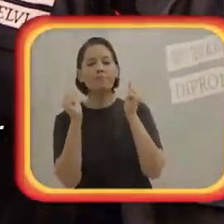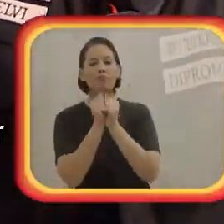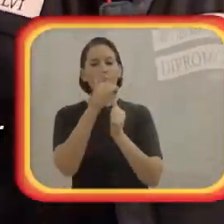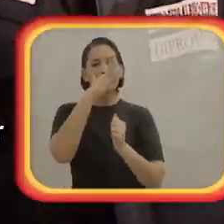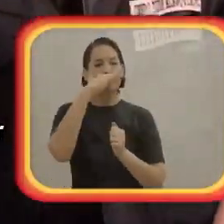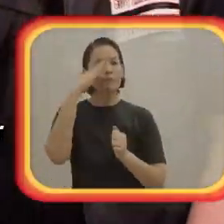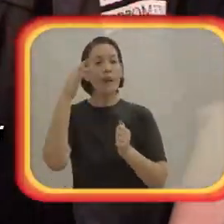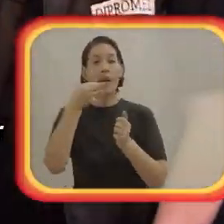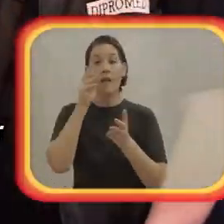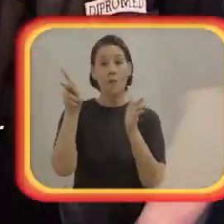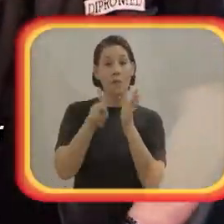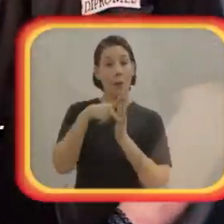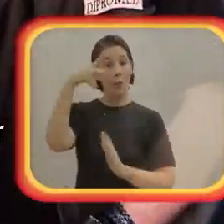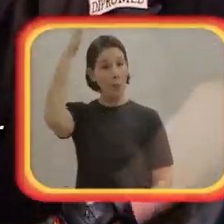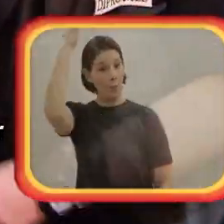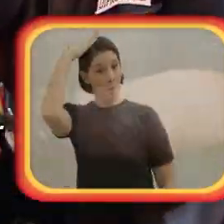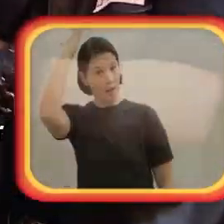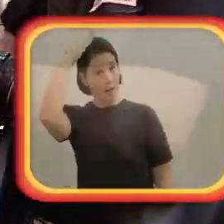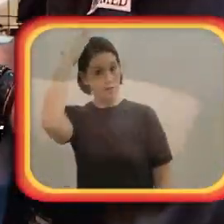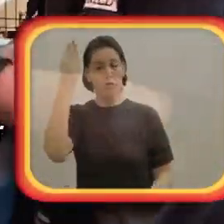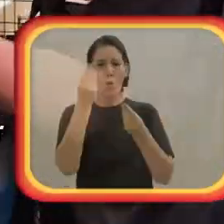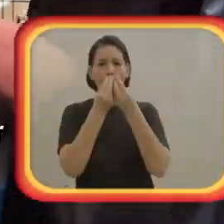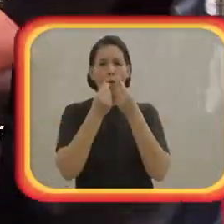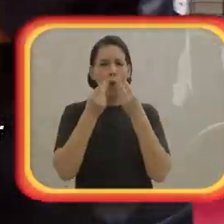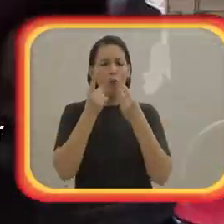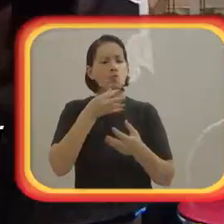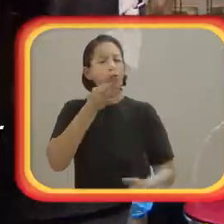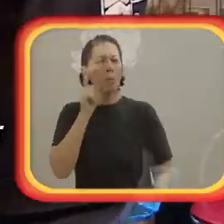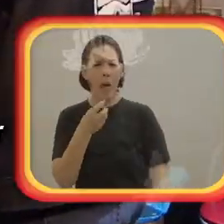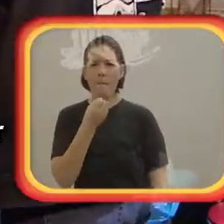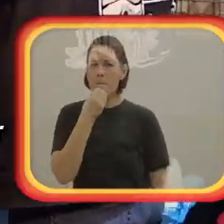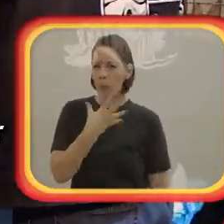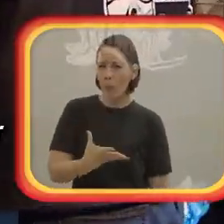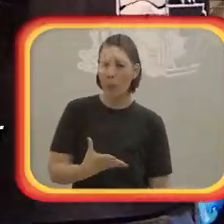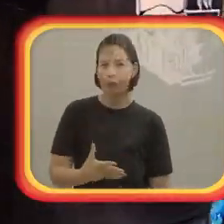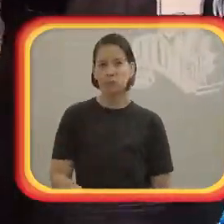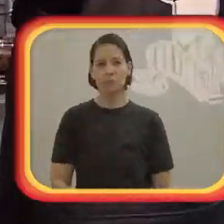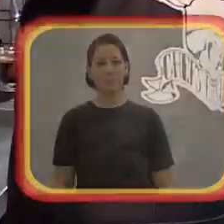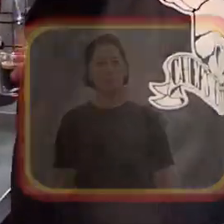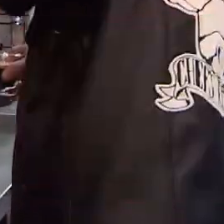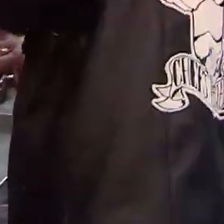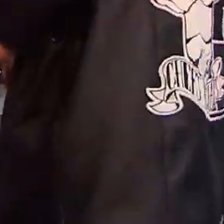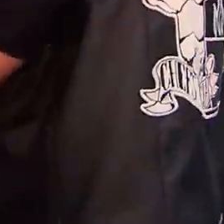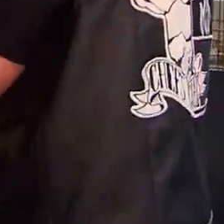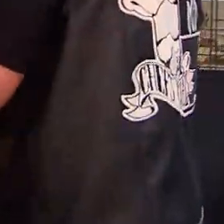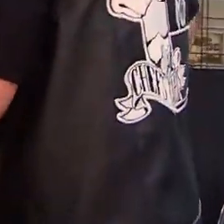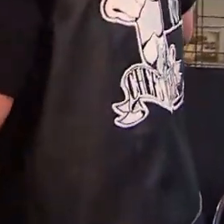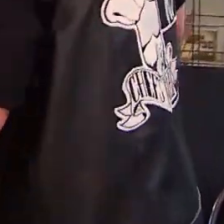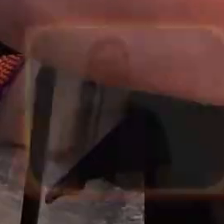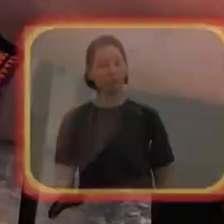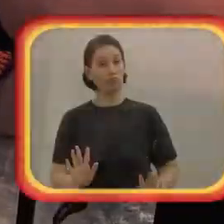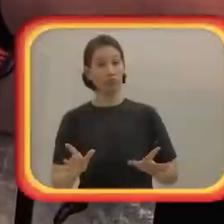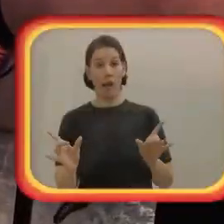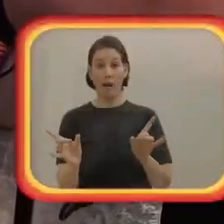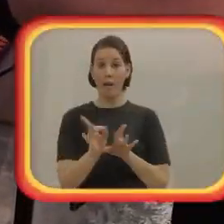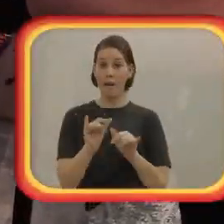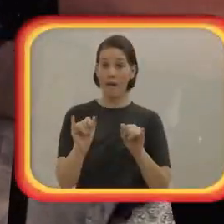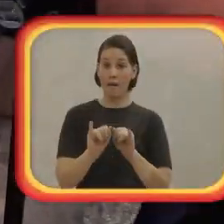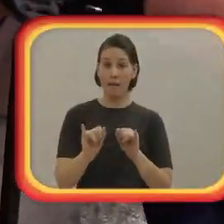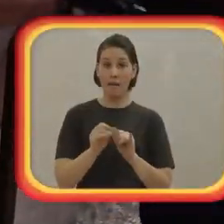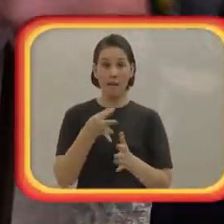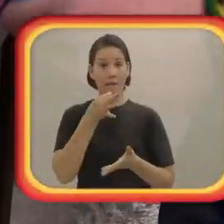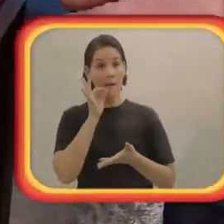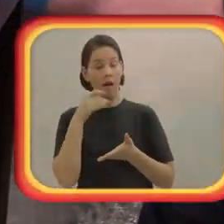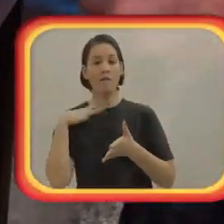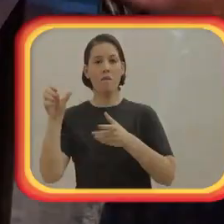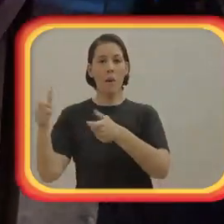Já terminei o café. Vou pegar a bandeja. Põe o copo em um pires sobre uma bandeja. É,